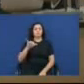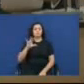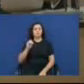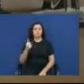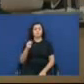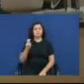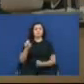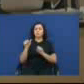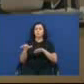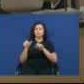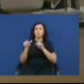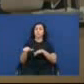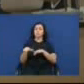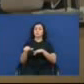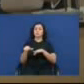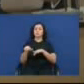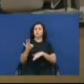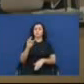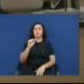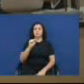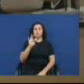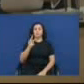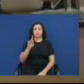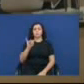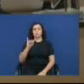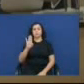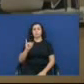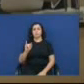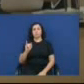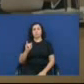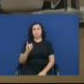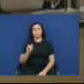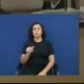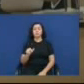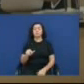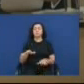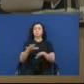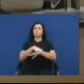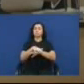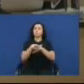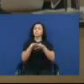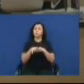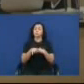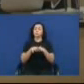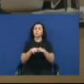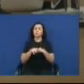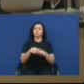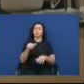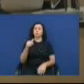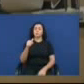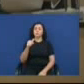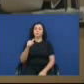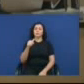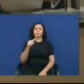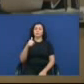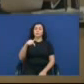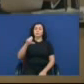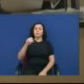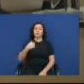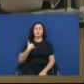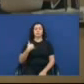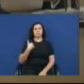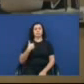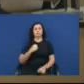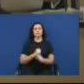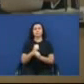15 de setembro, Ordem de Tatuíbi, ao Independente Futebol Clube pelos 70 anos de